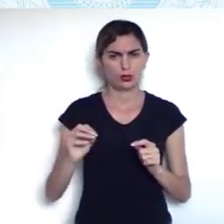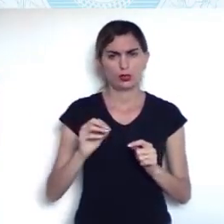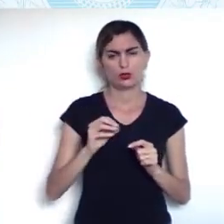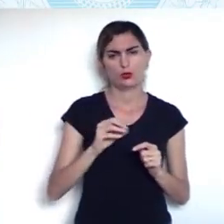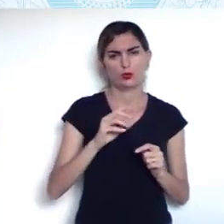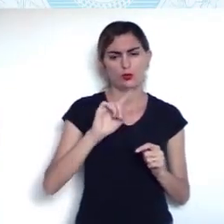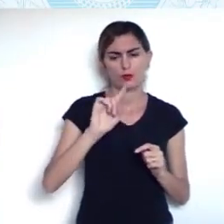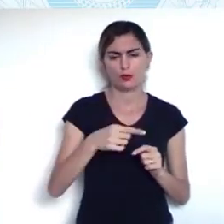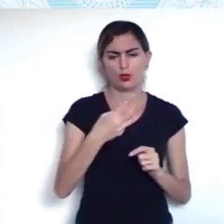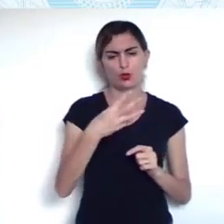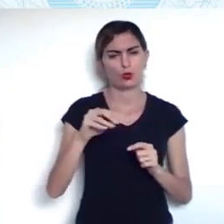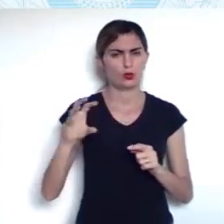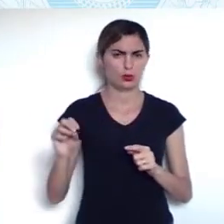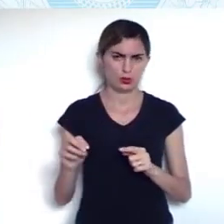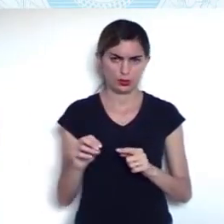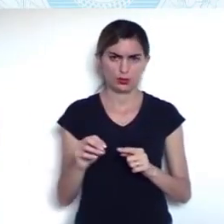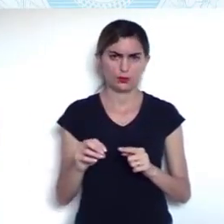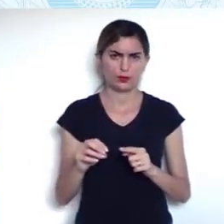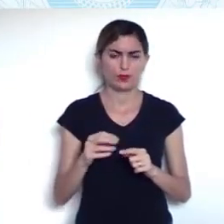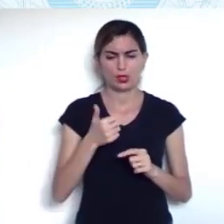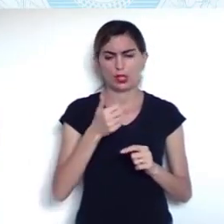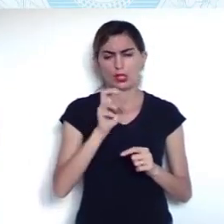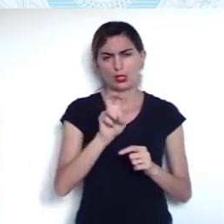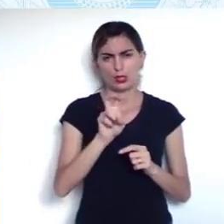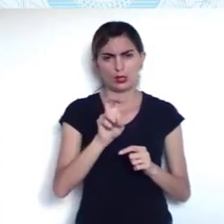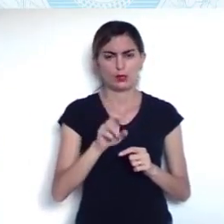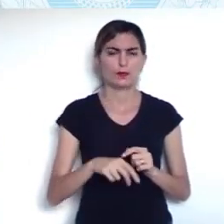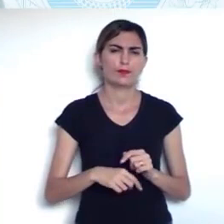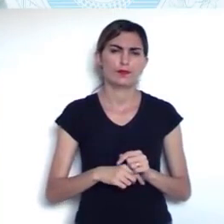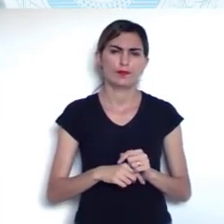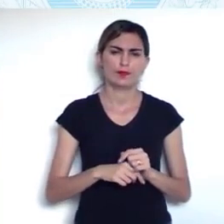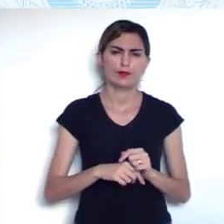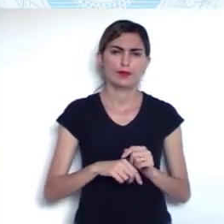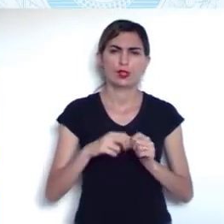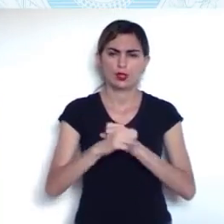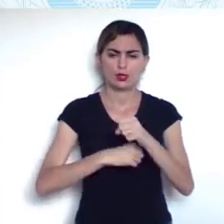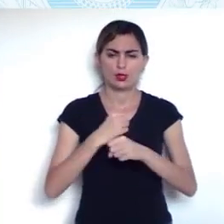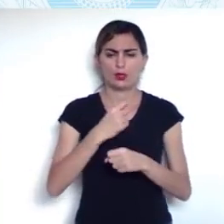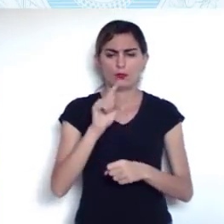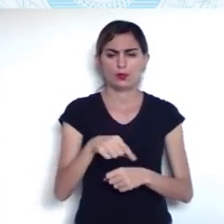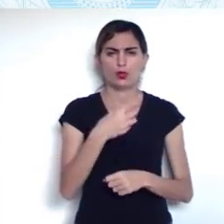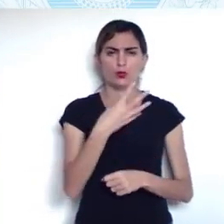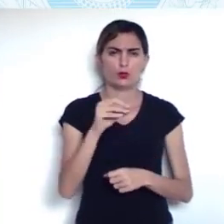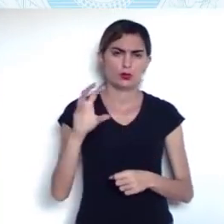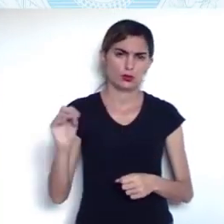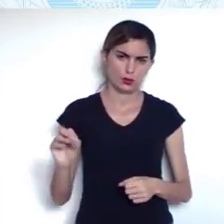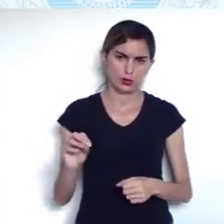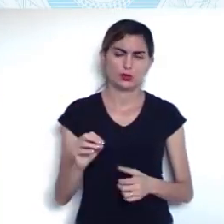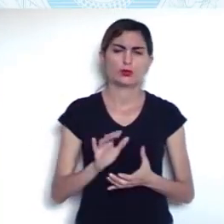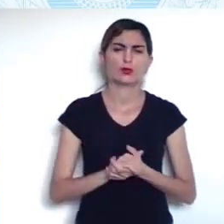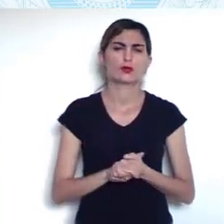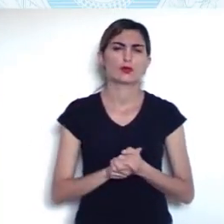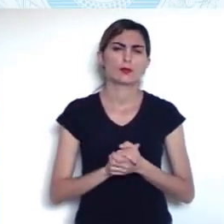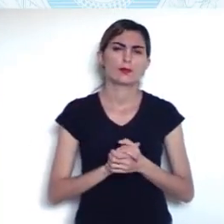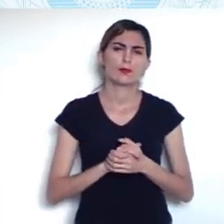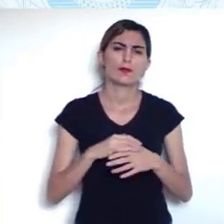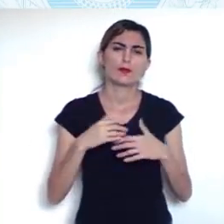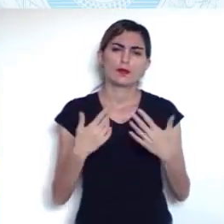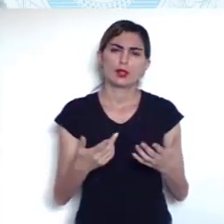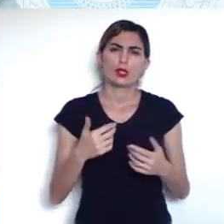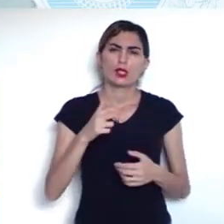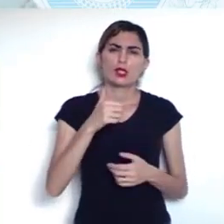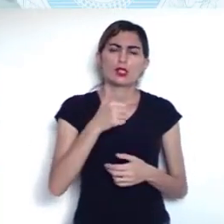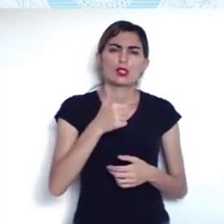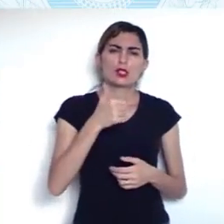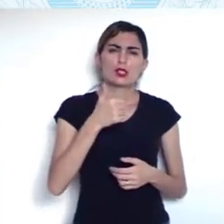400, século XV, ano de 1400, ano de 1400.